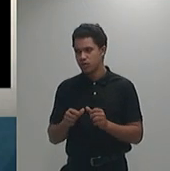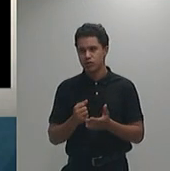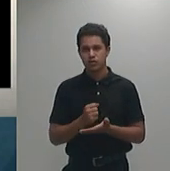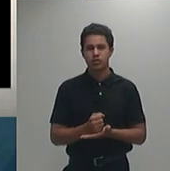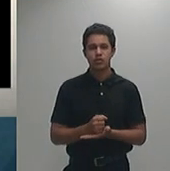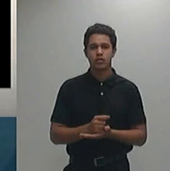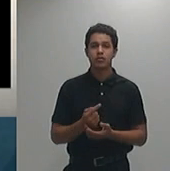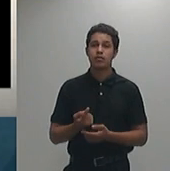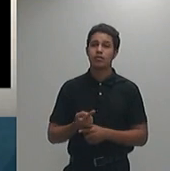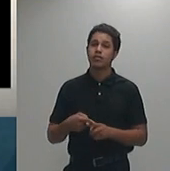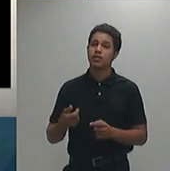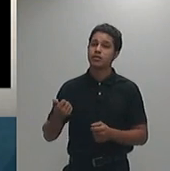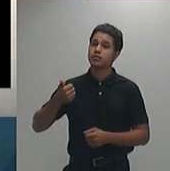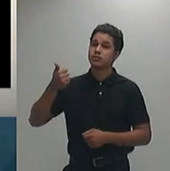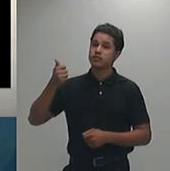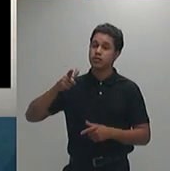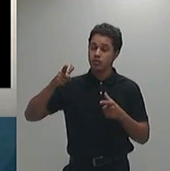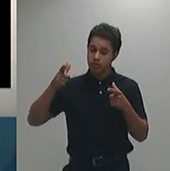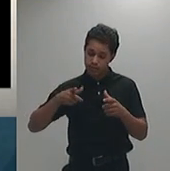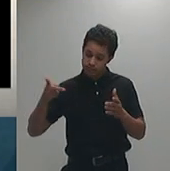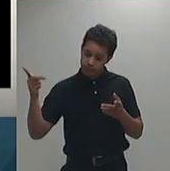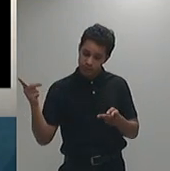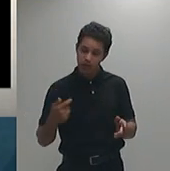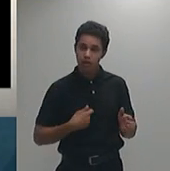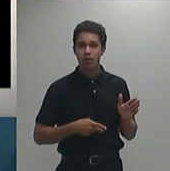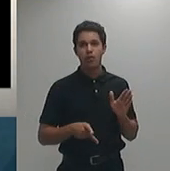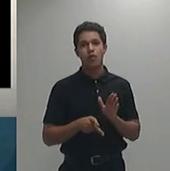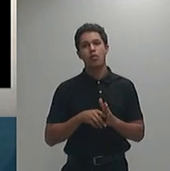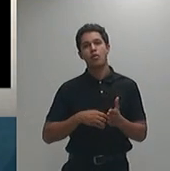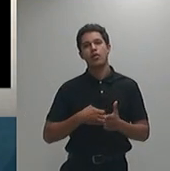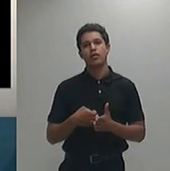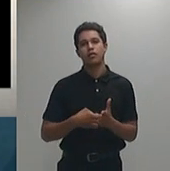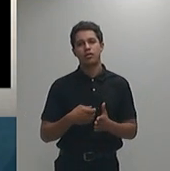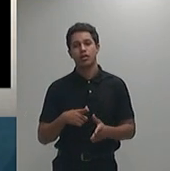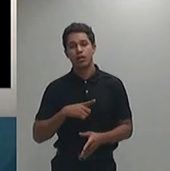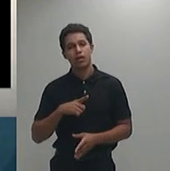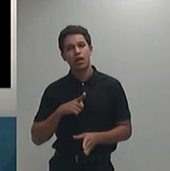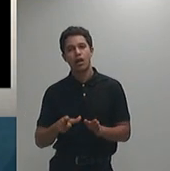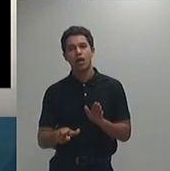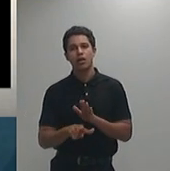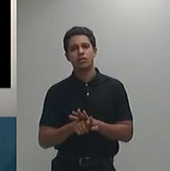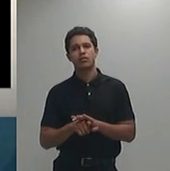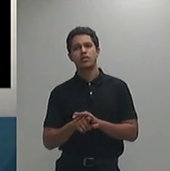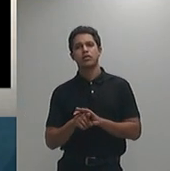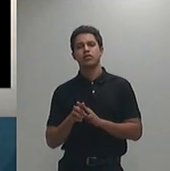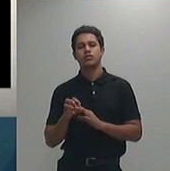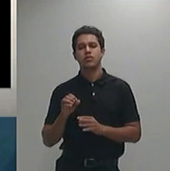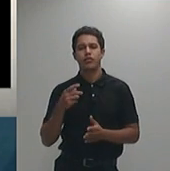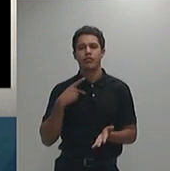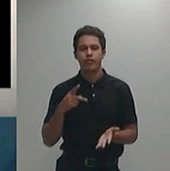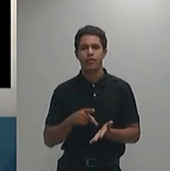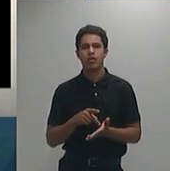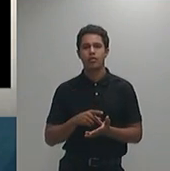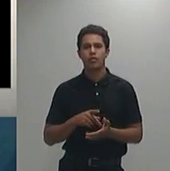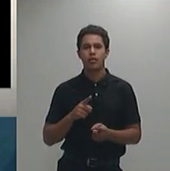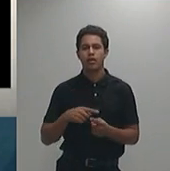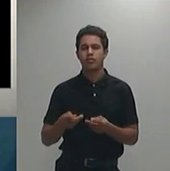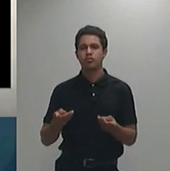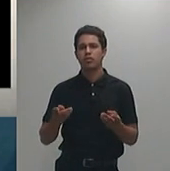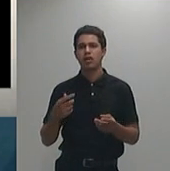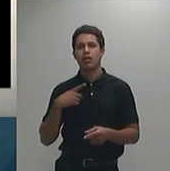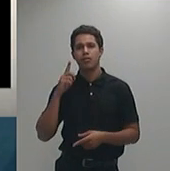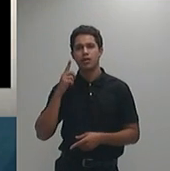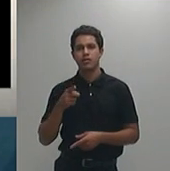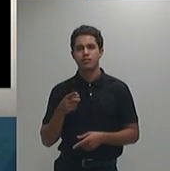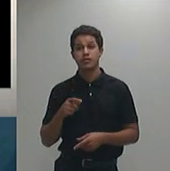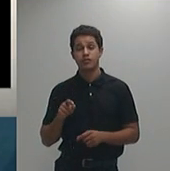vem a própria companhia que tem a legitimação ordinária para a eu até mando fala